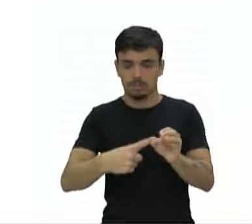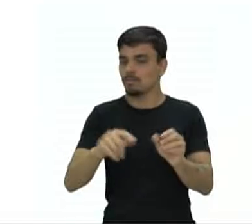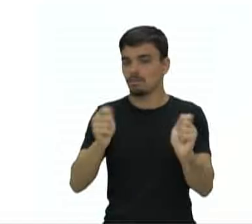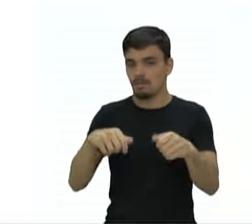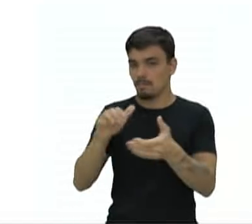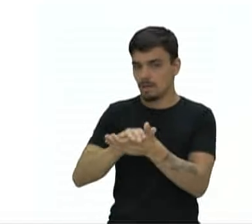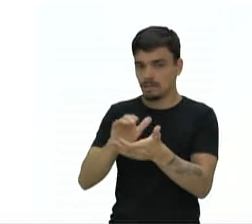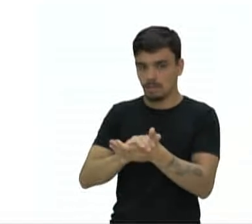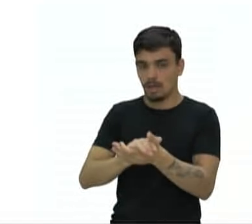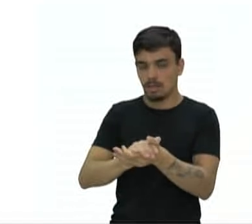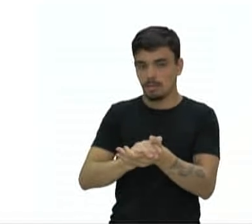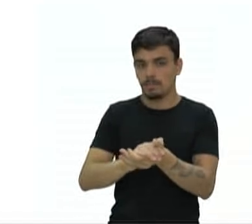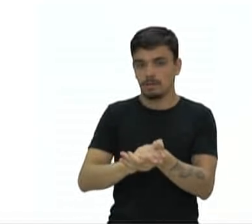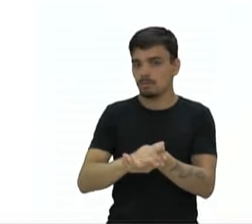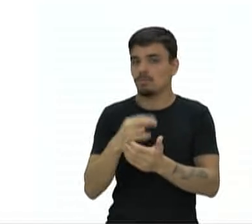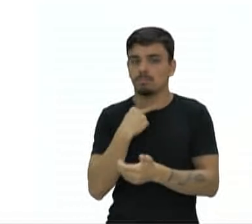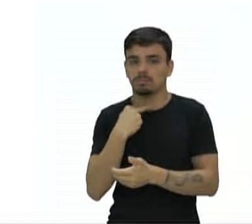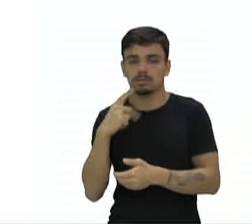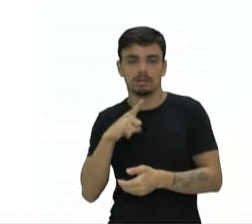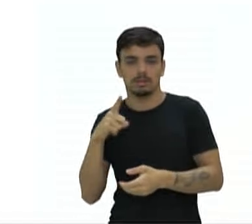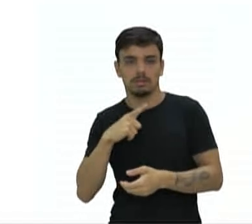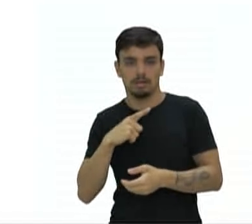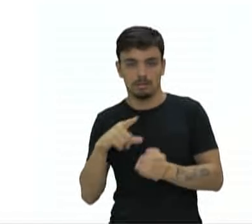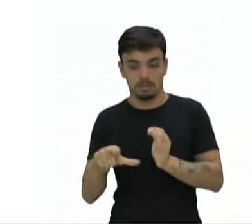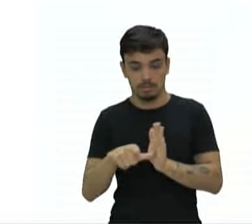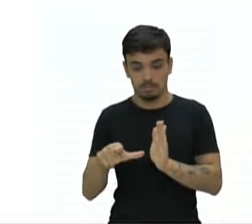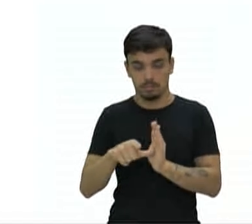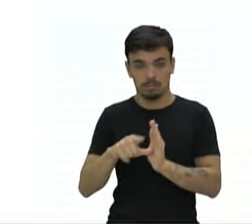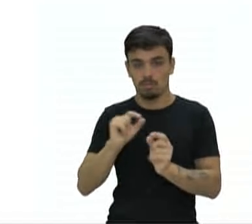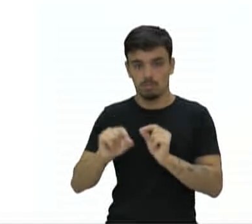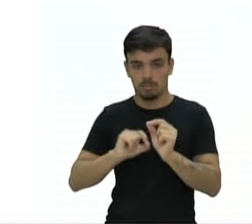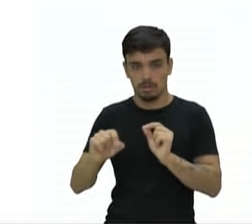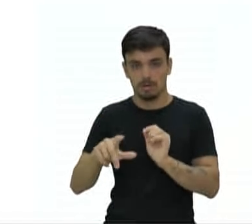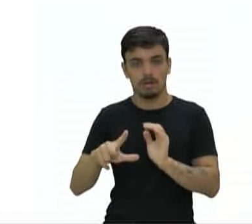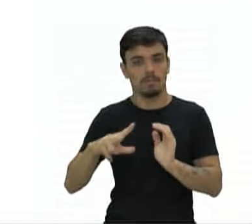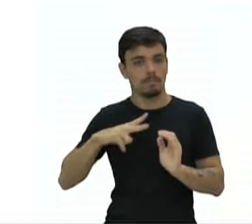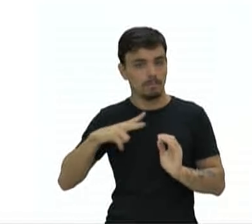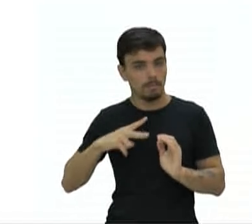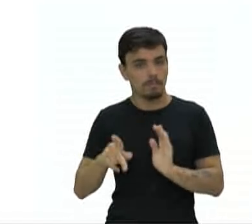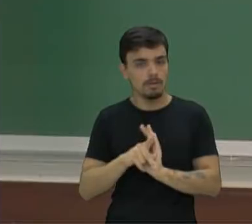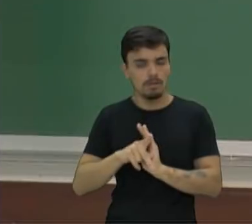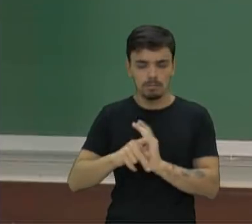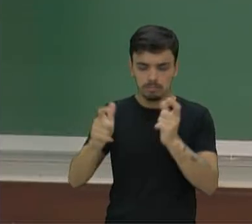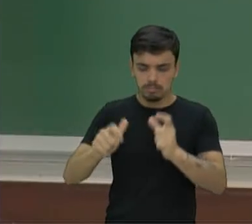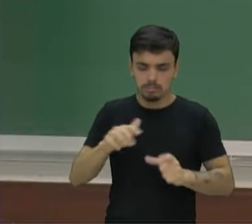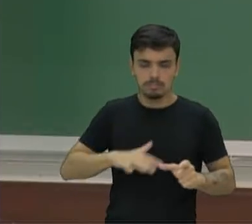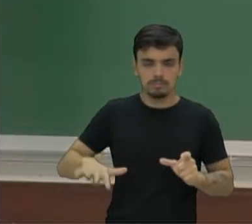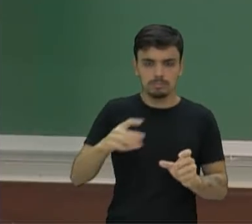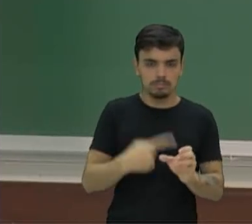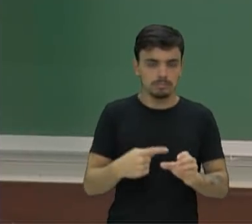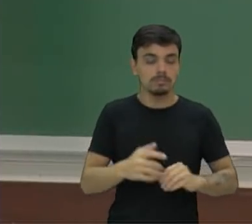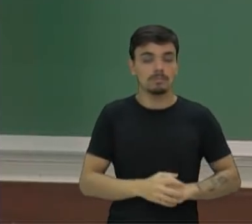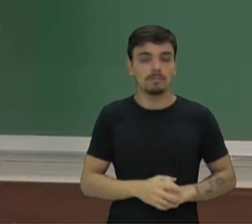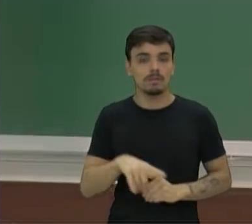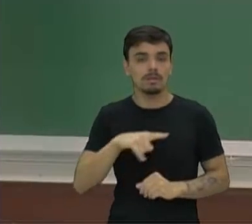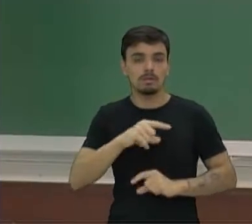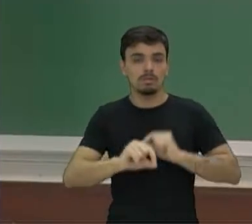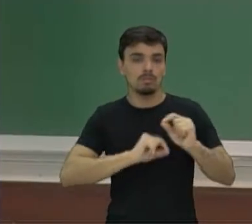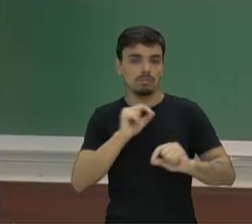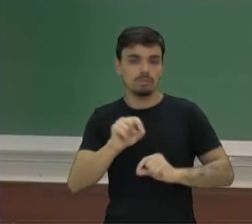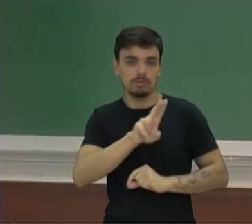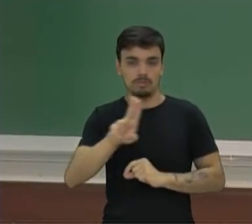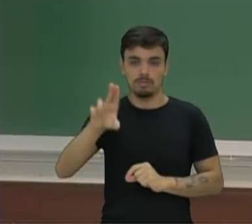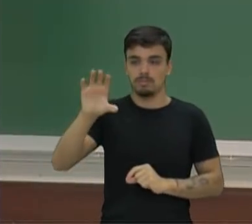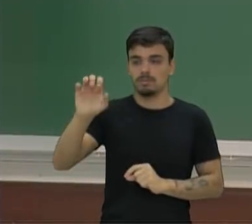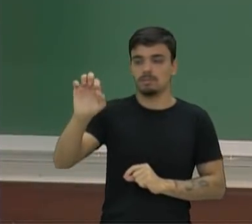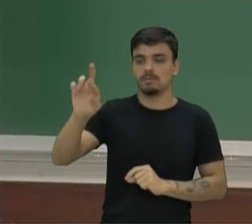espartanas, e também não podiam ter propriedades dentro da cidade. E por último, os ilotas, que eram propriedade do governo. A gente usa o termo